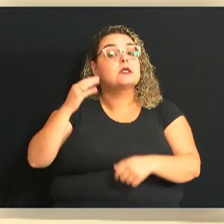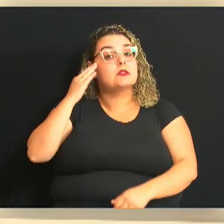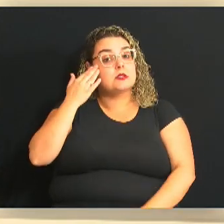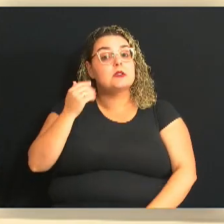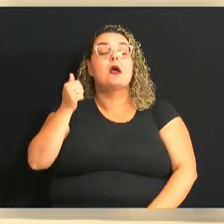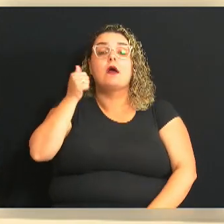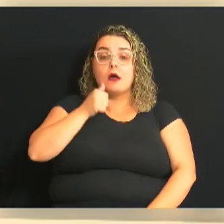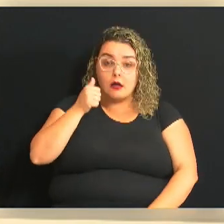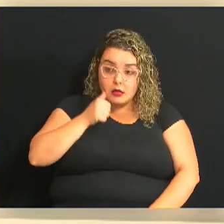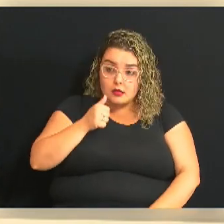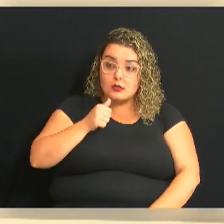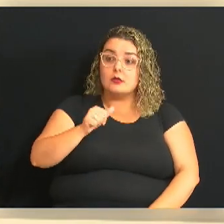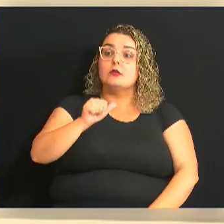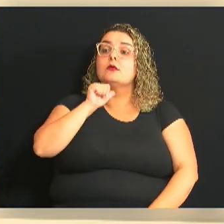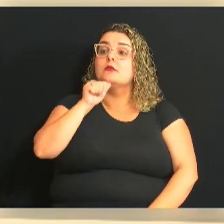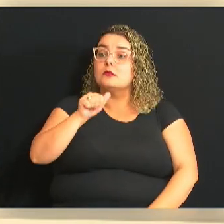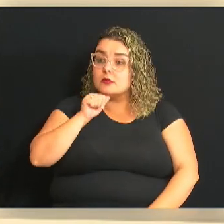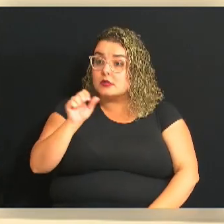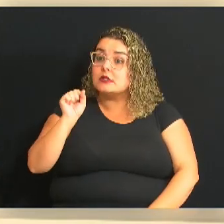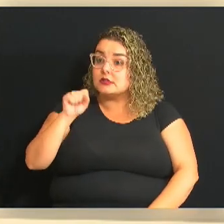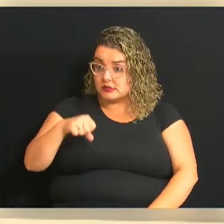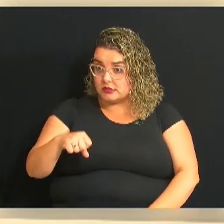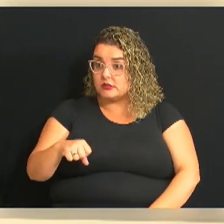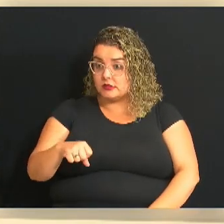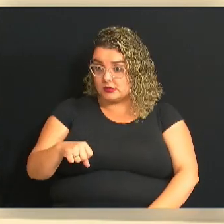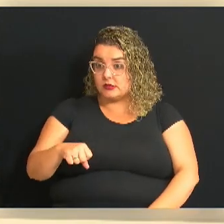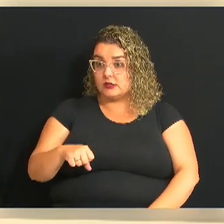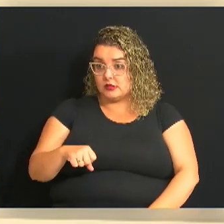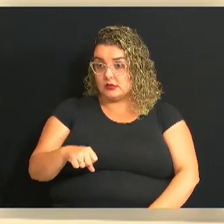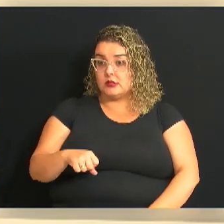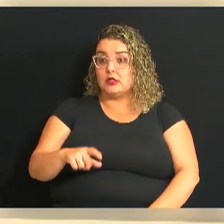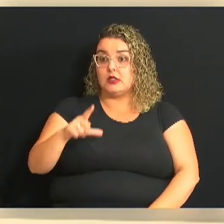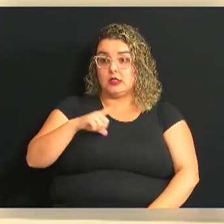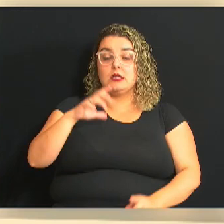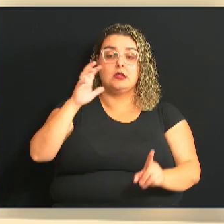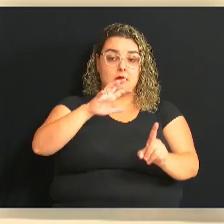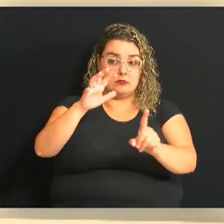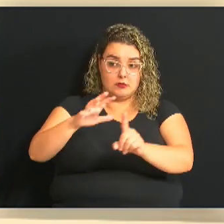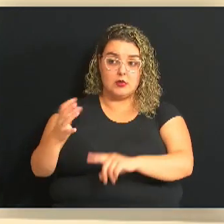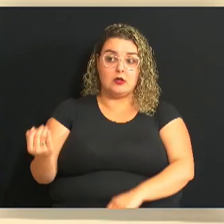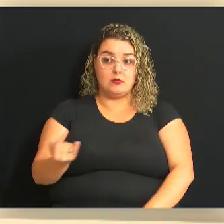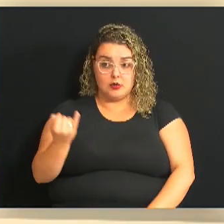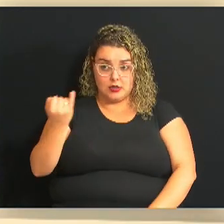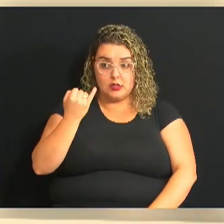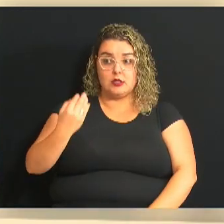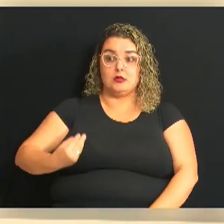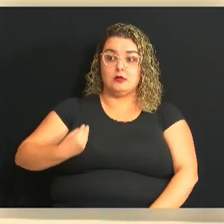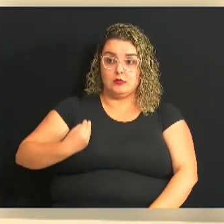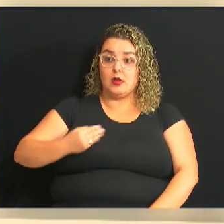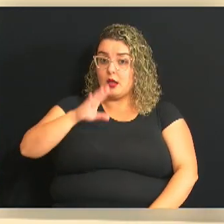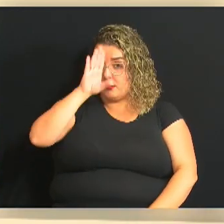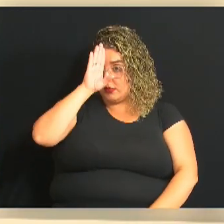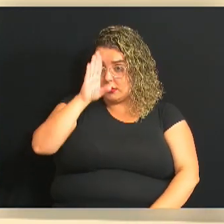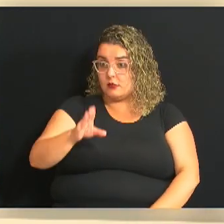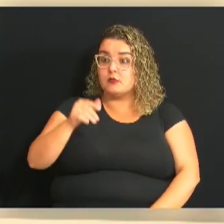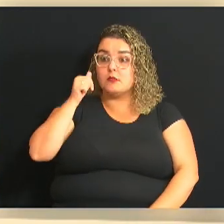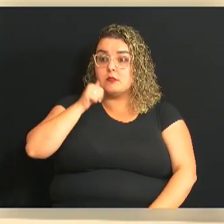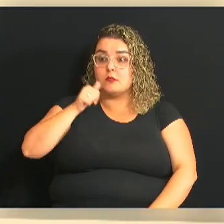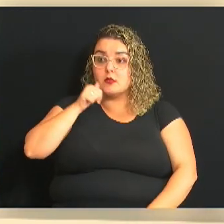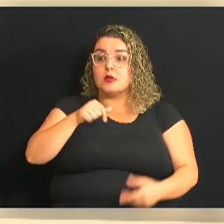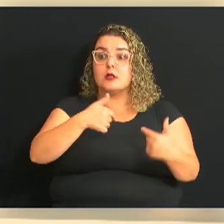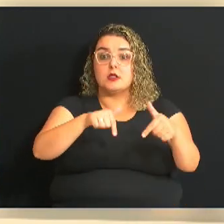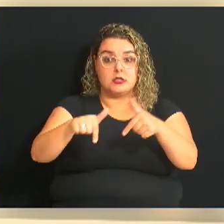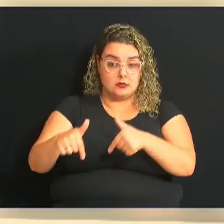mulheres menstruam, sim, e isso tem um impacto muito importante nas suas vidas, principalmente das mulheres